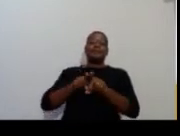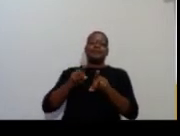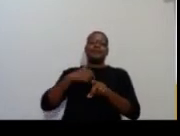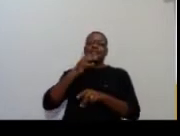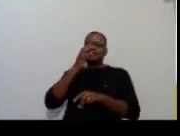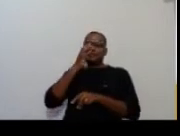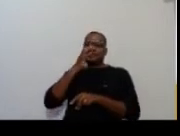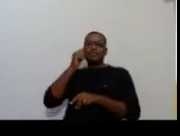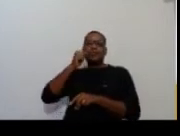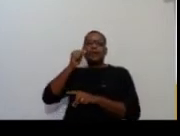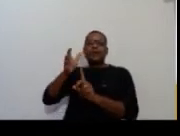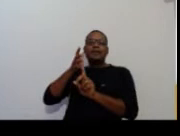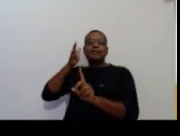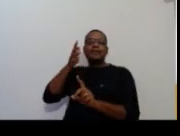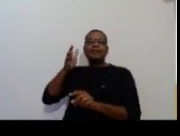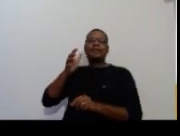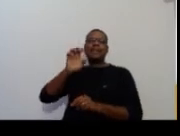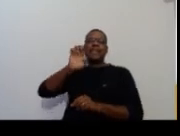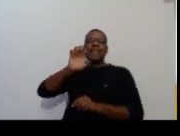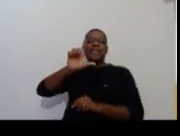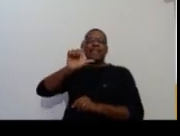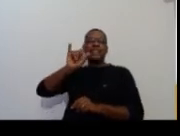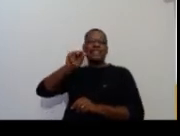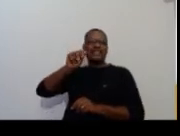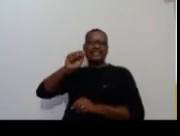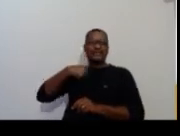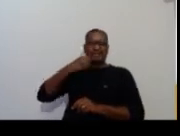que é Eliane Schirmer, não me lembro exatamente o nome dela agora,